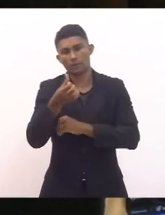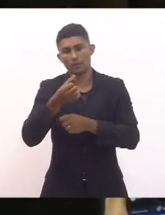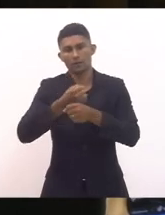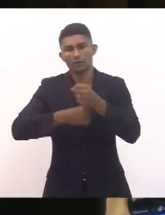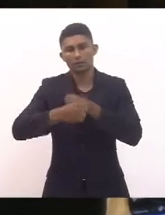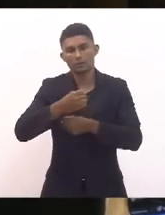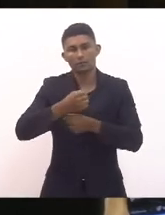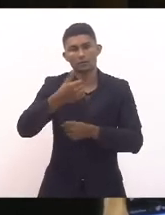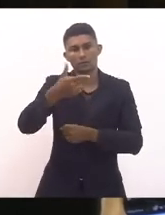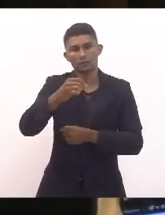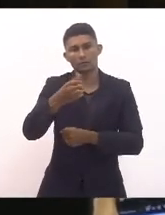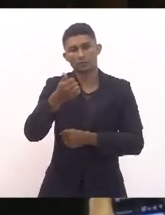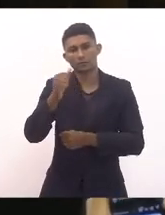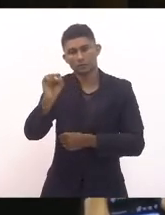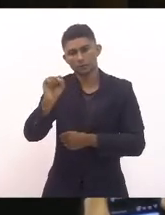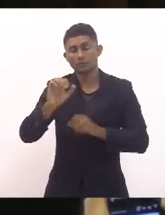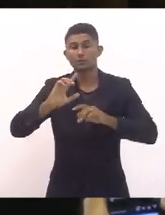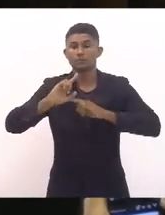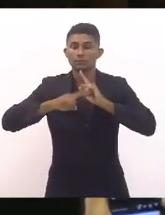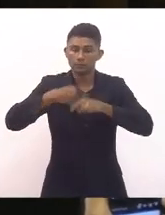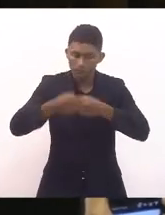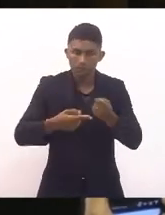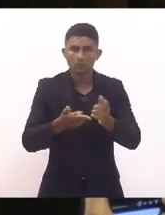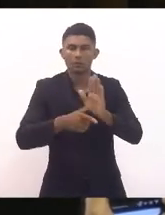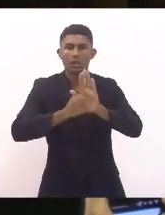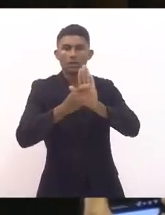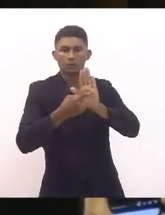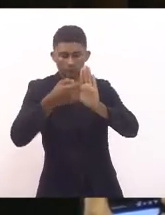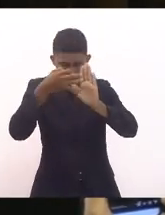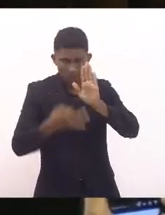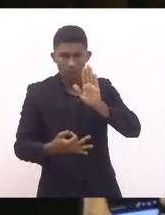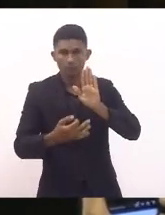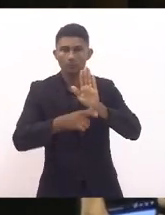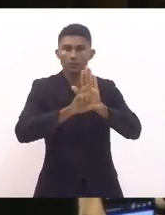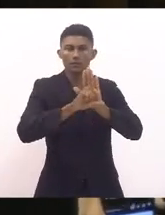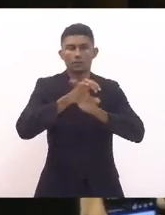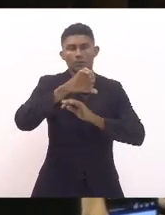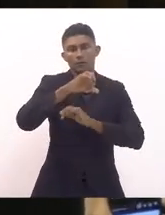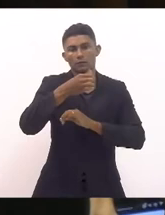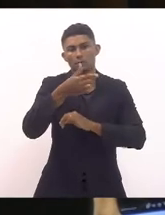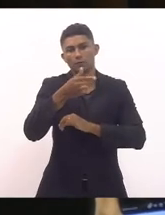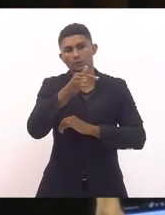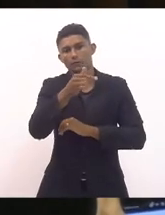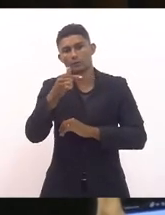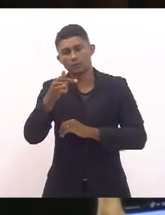4496/2018 e quando foi sancionado foi a lei